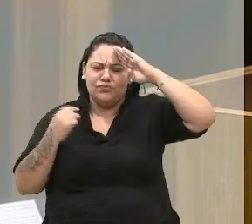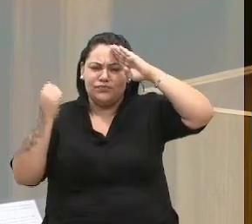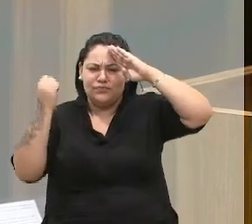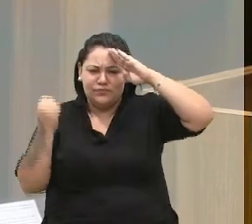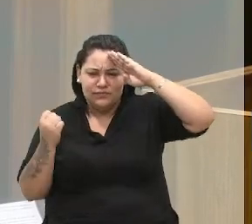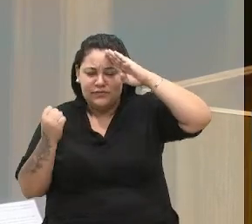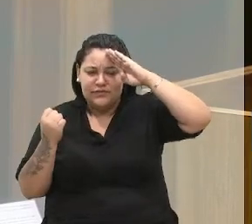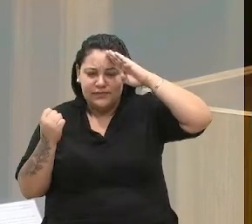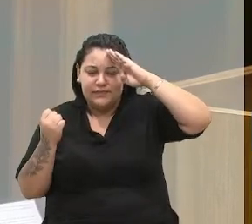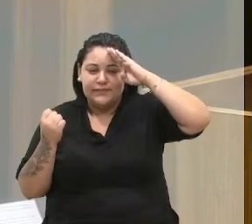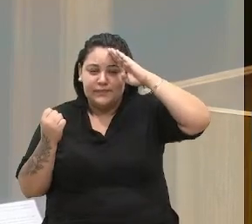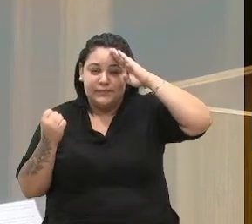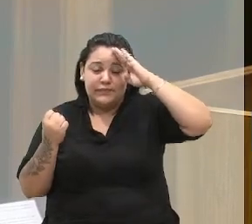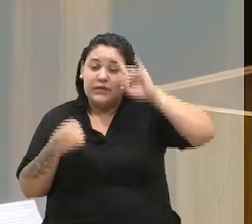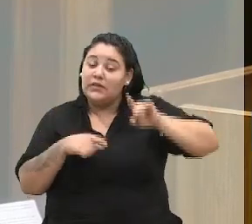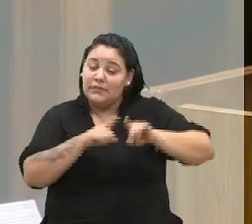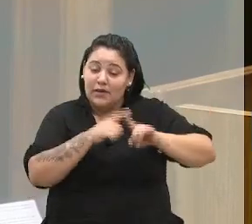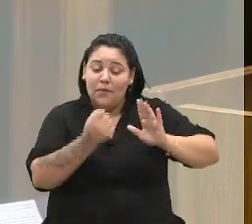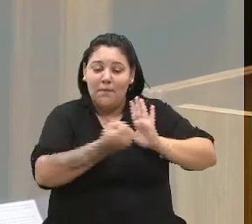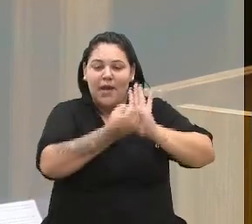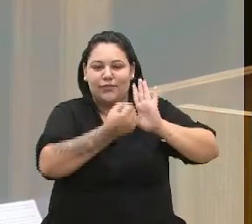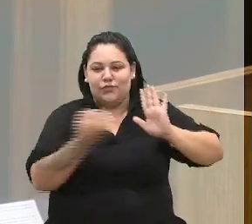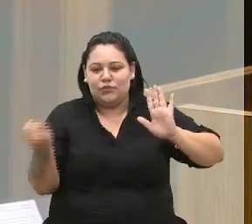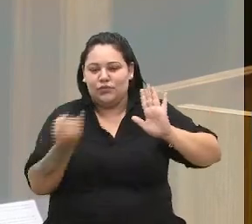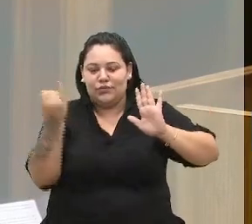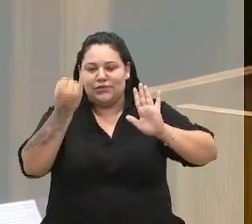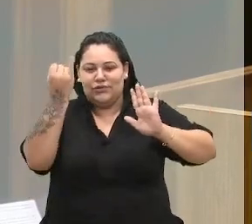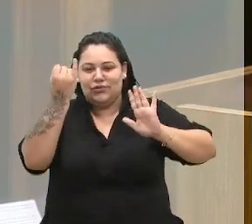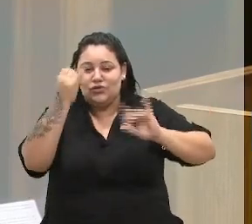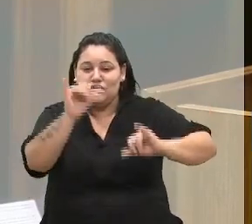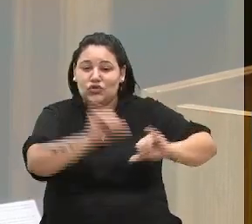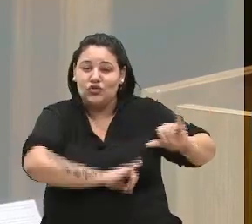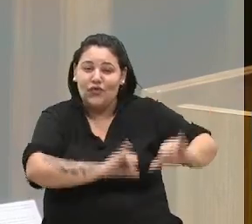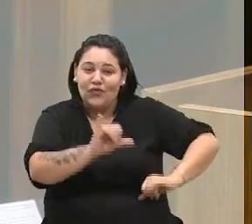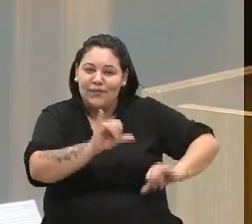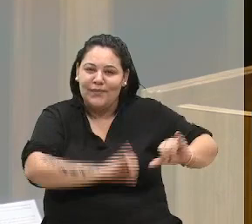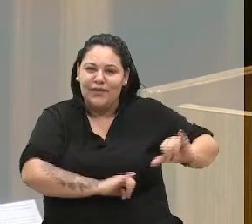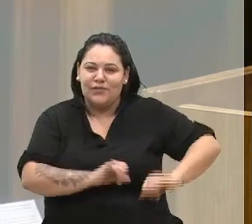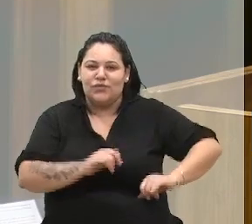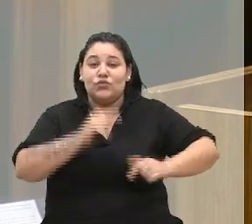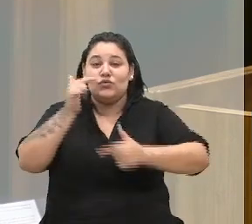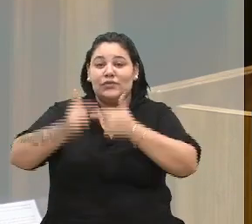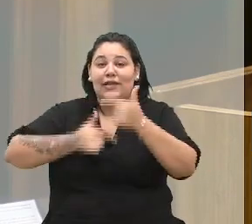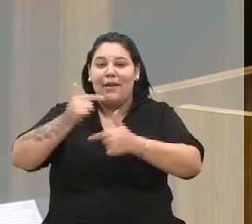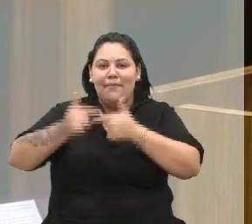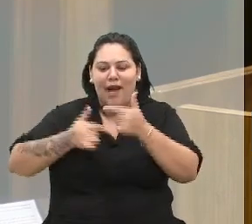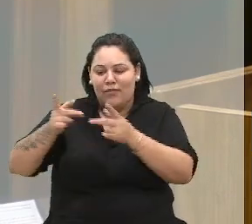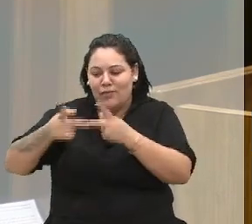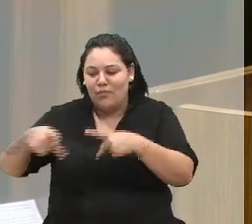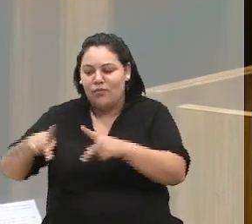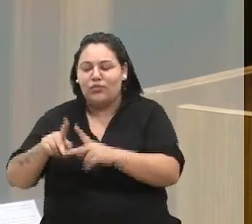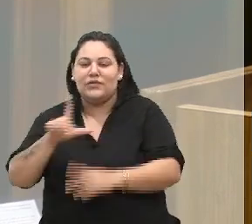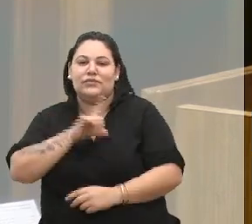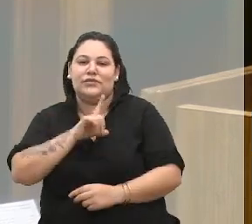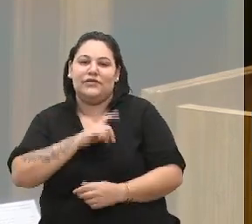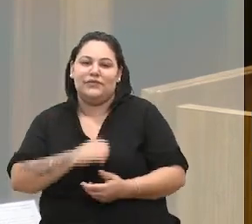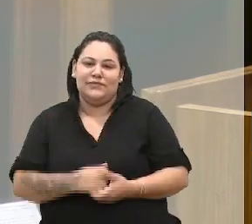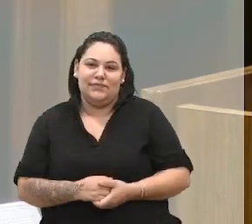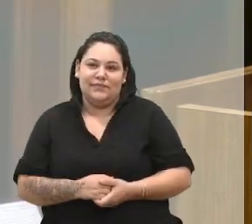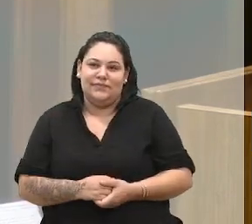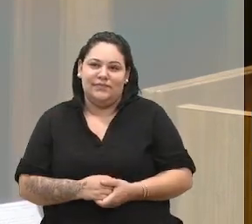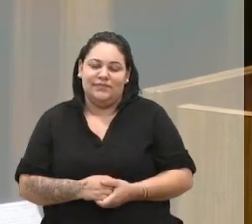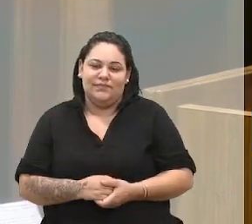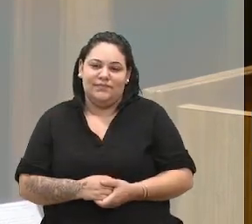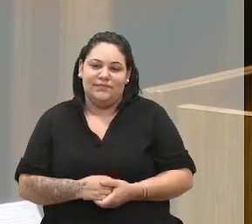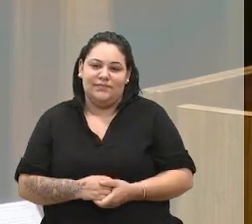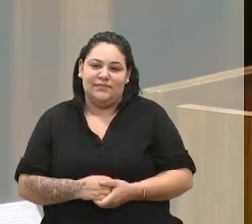Uva também é um símbolo, né, do sofrimento, do trabalho que esse povo teve. Muitos sem